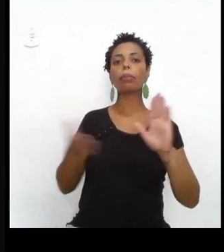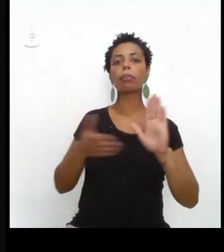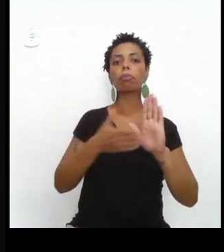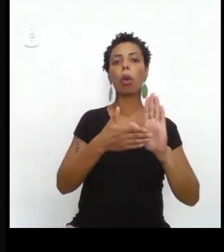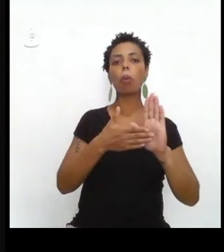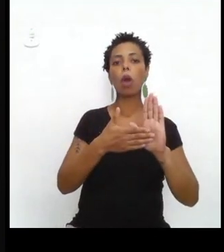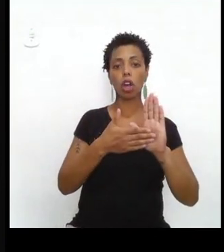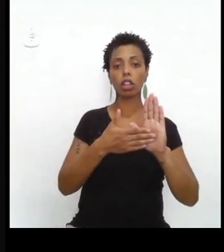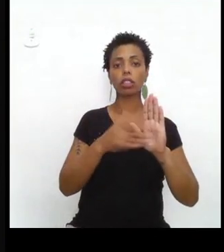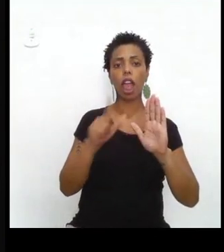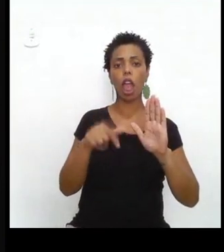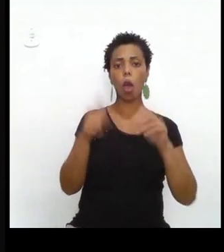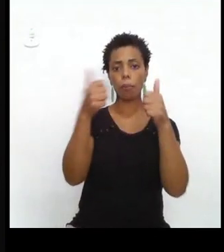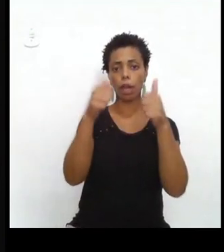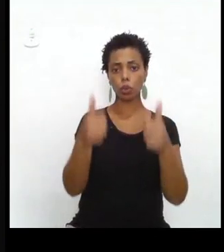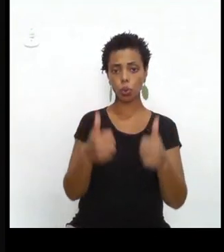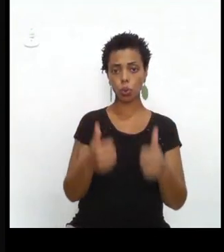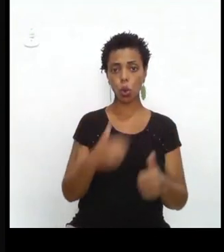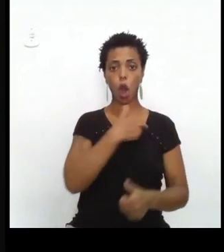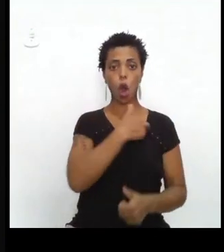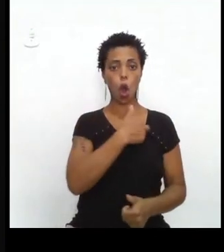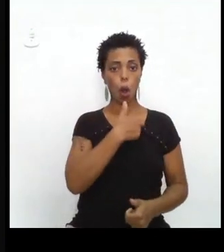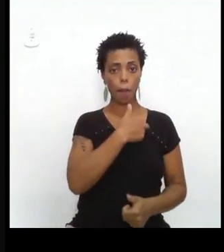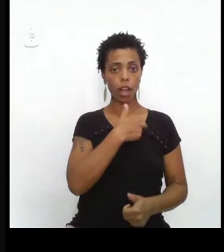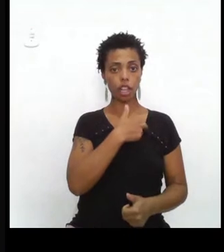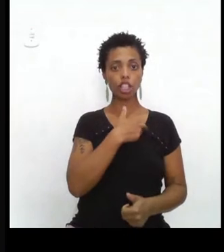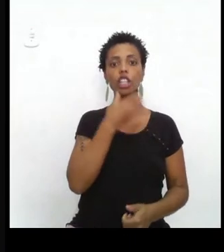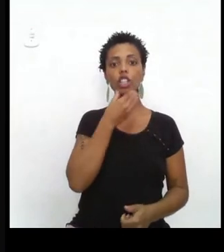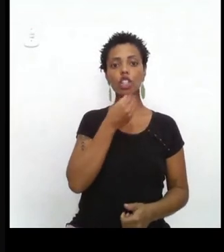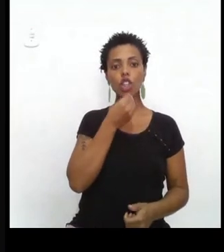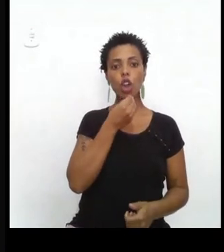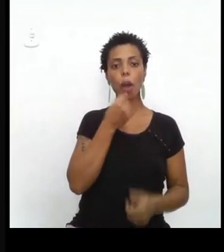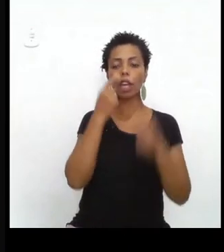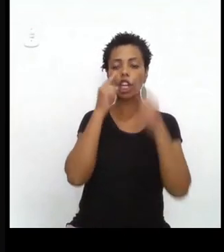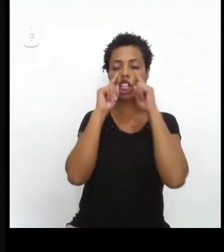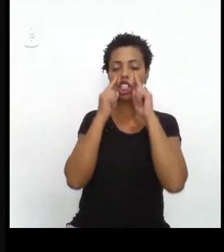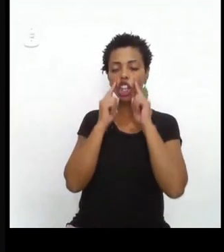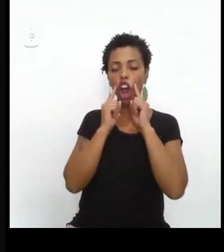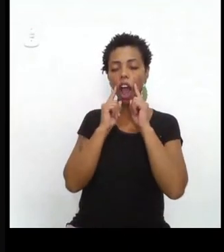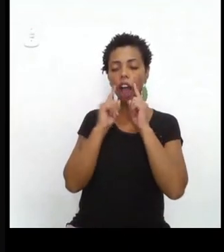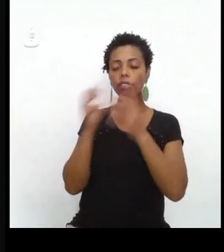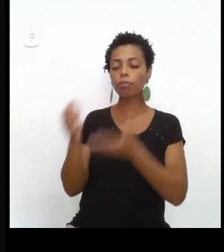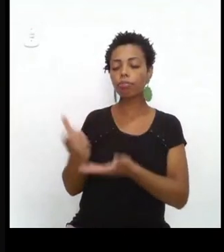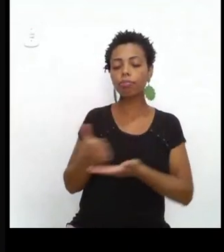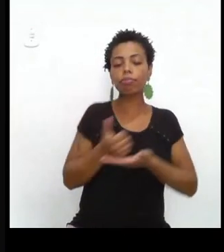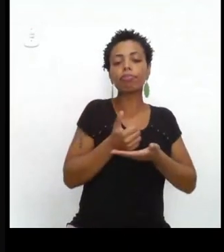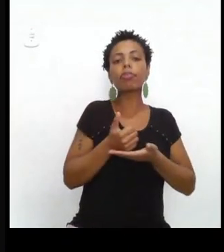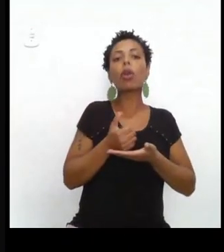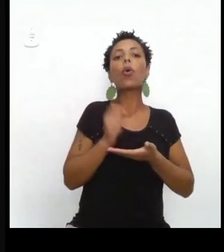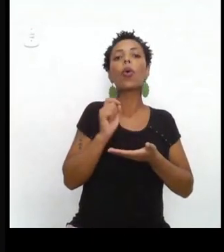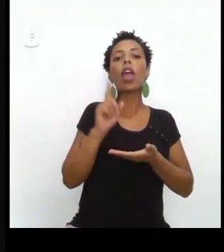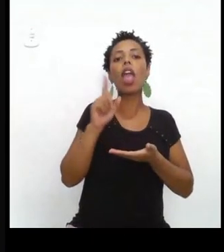daqui Men At Work this out Oi Tainá o tipo e